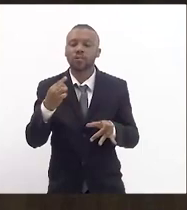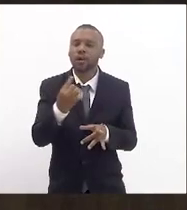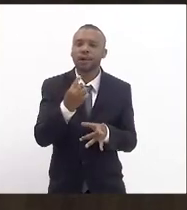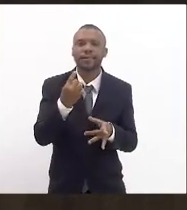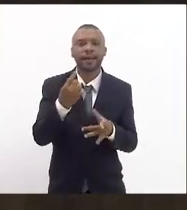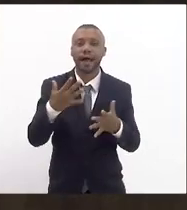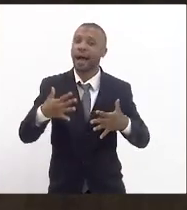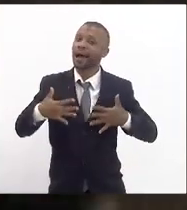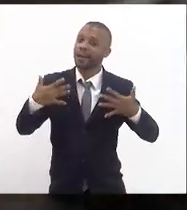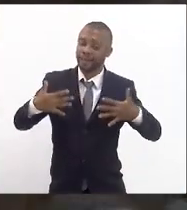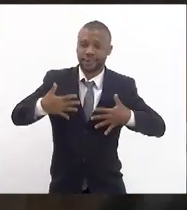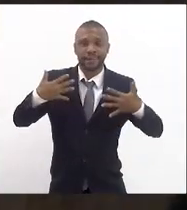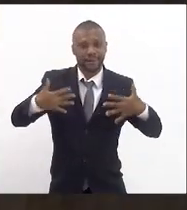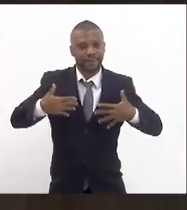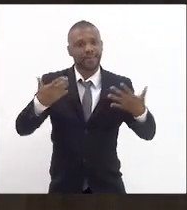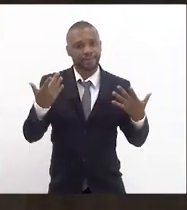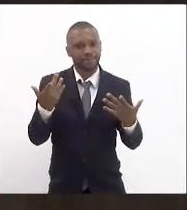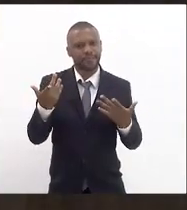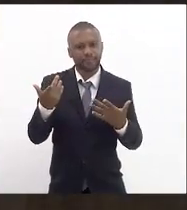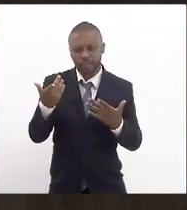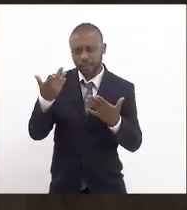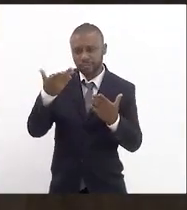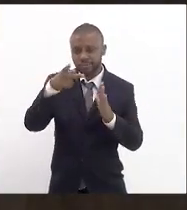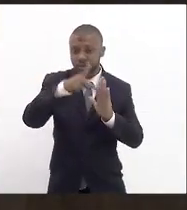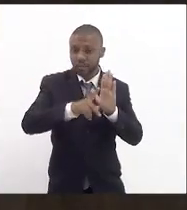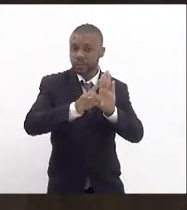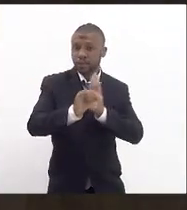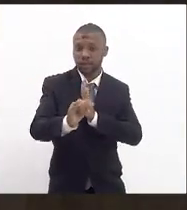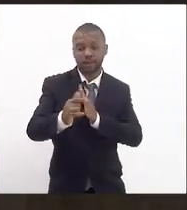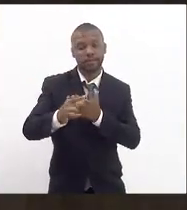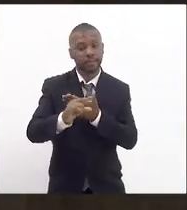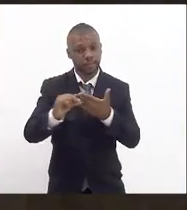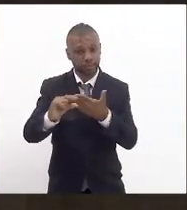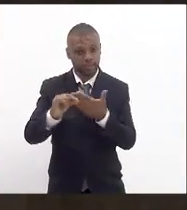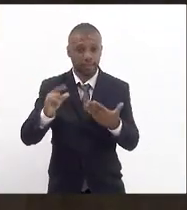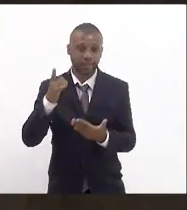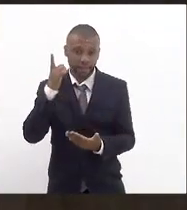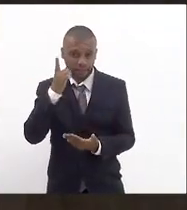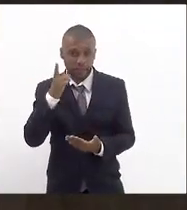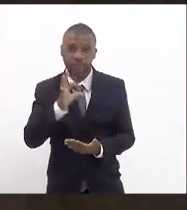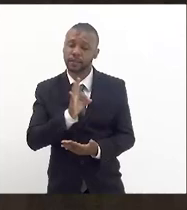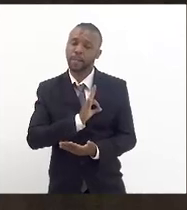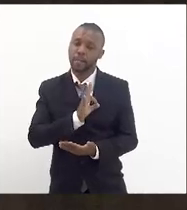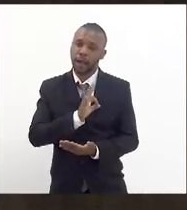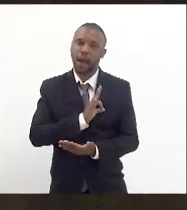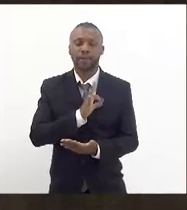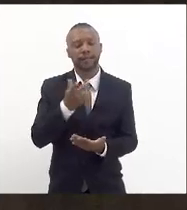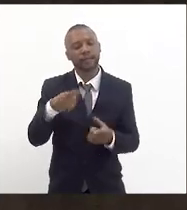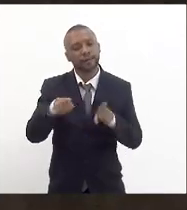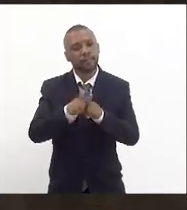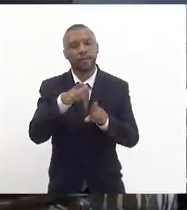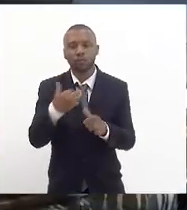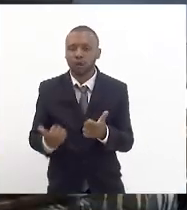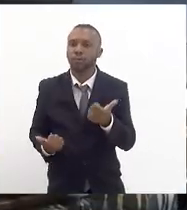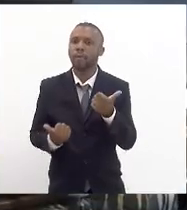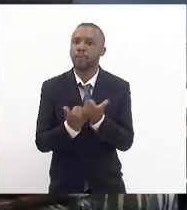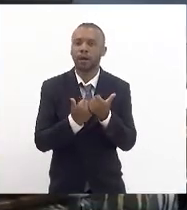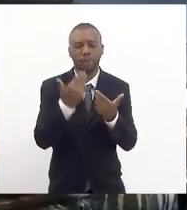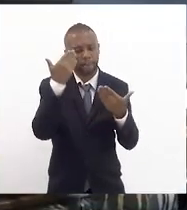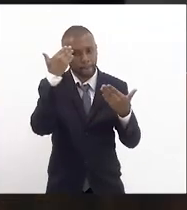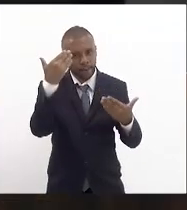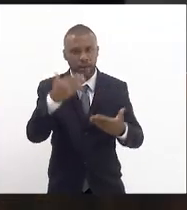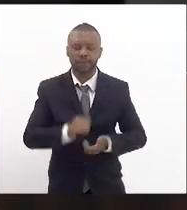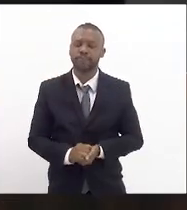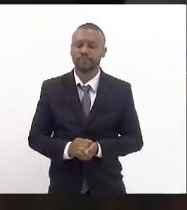a nossa alegria diante do projeto de lei da deputada Marta Rocha e, sem dúvida nenhuma, o nosso apoio. Obrigada, presidente. Deputado